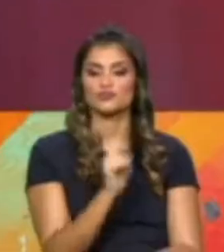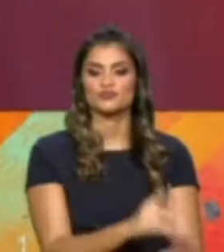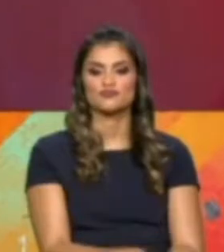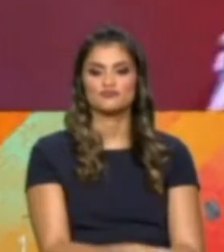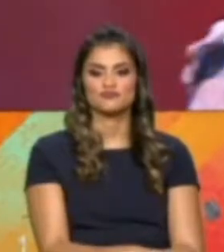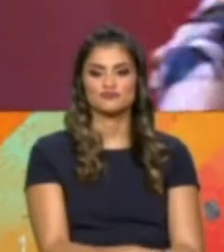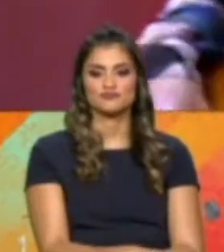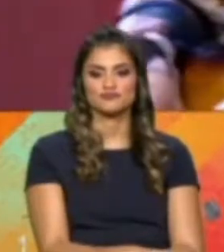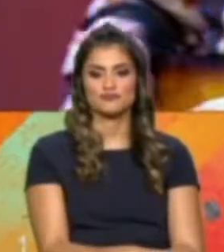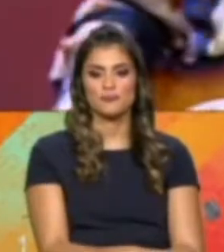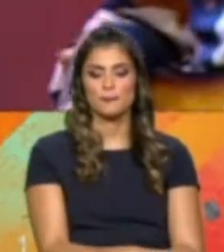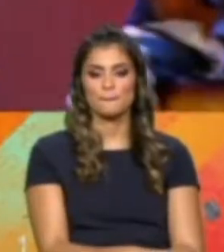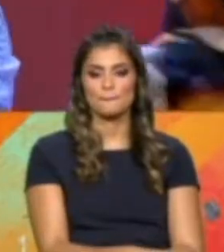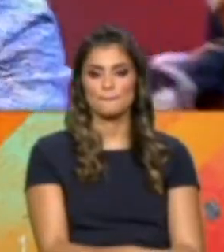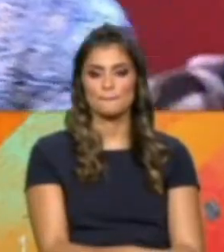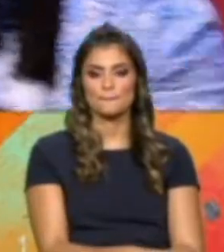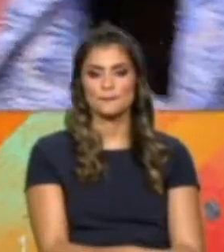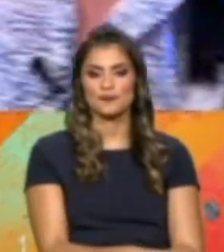não.